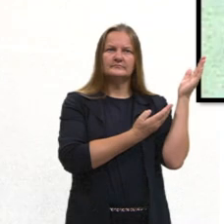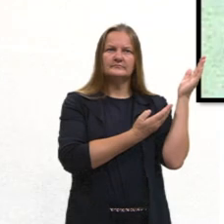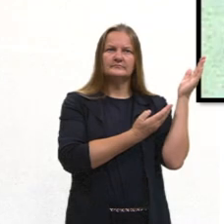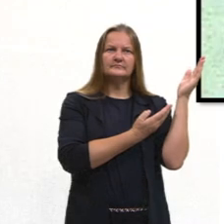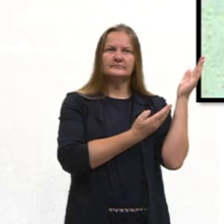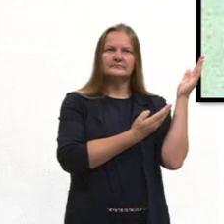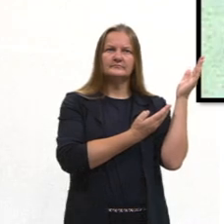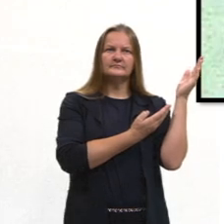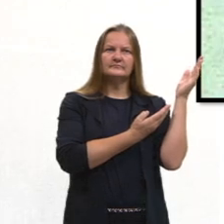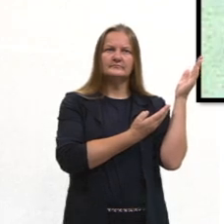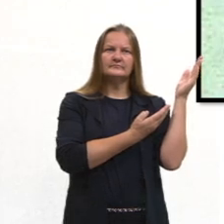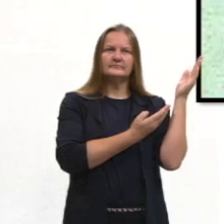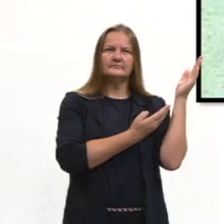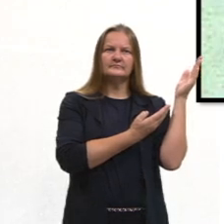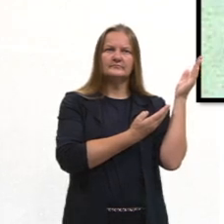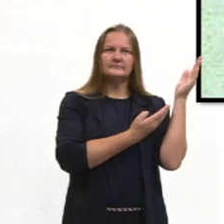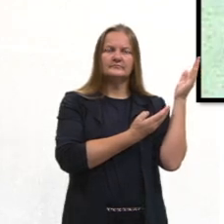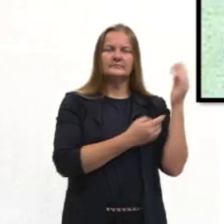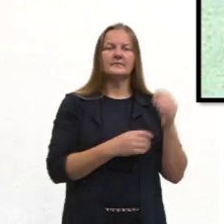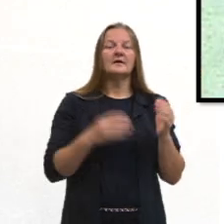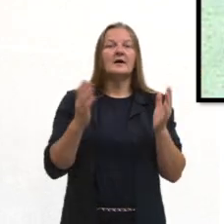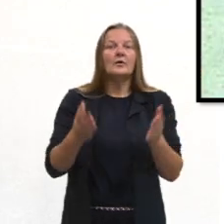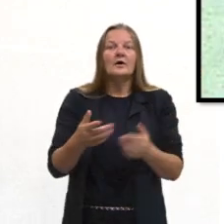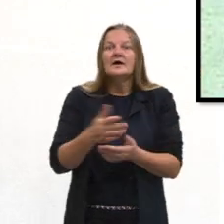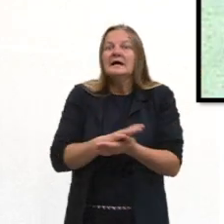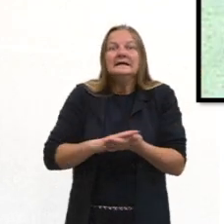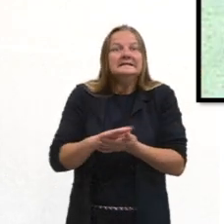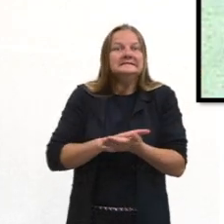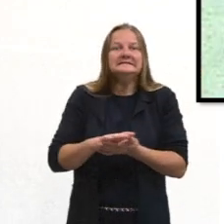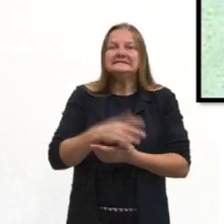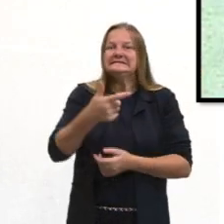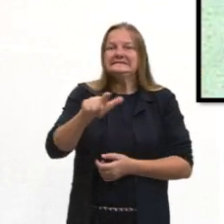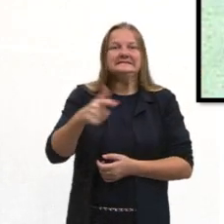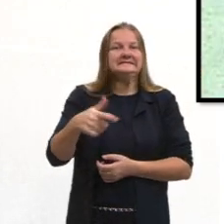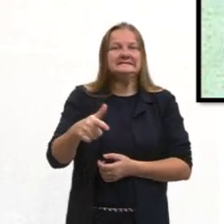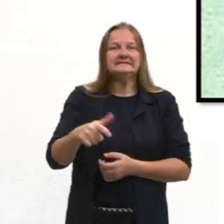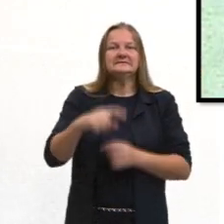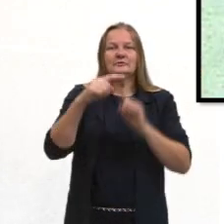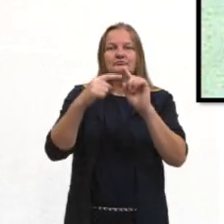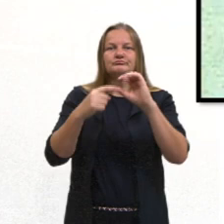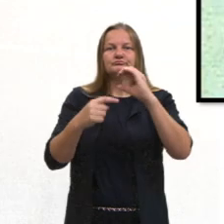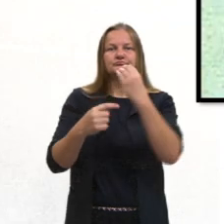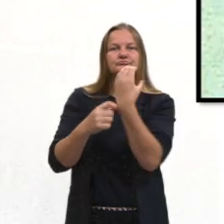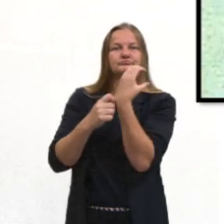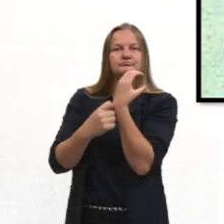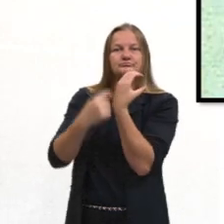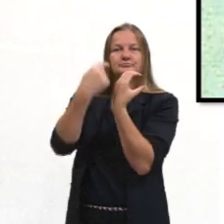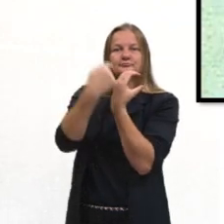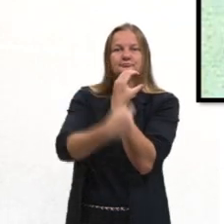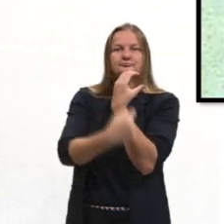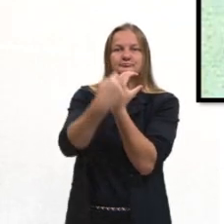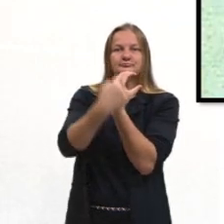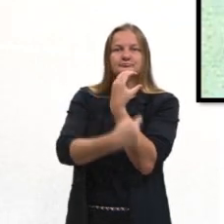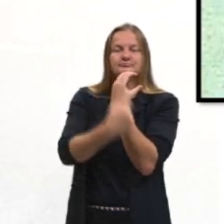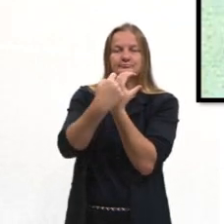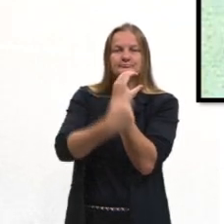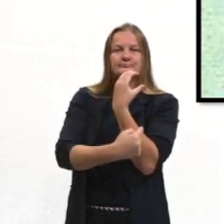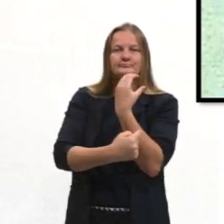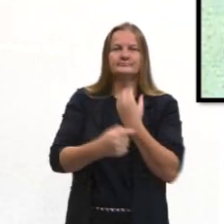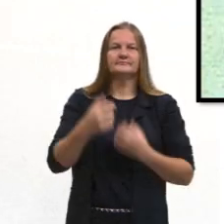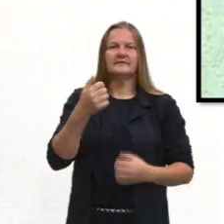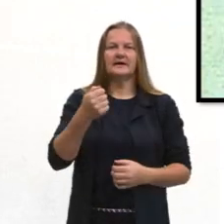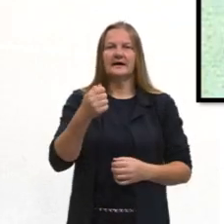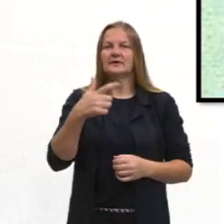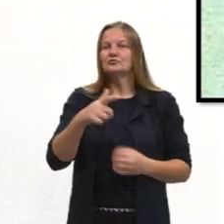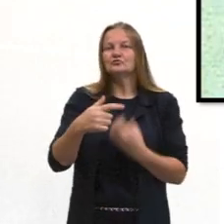a e agora sim então nós temos um não contém certo ou não contém dizer